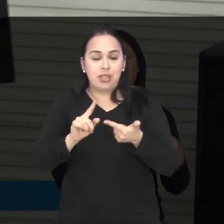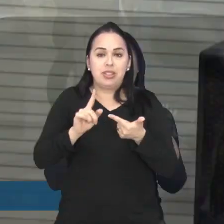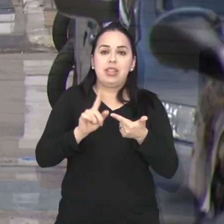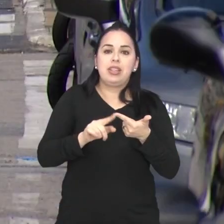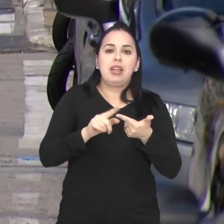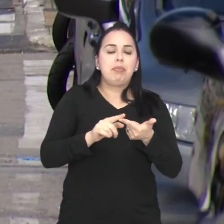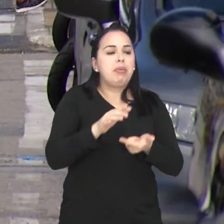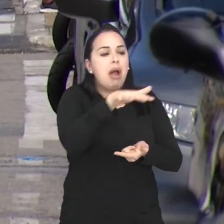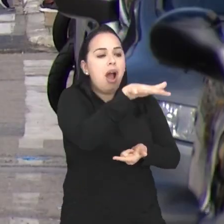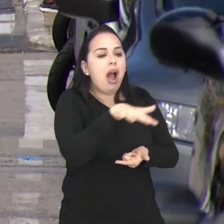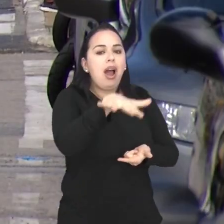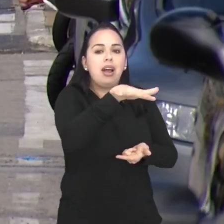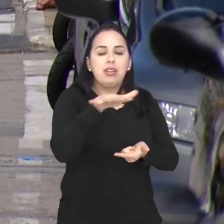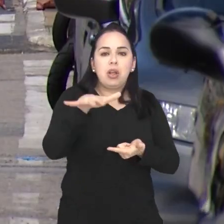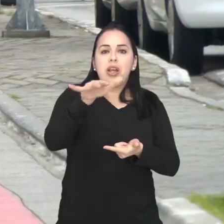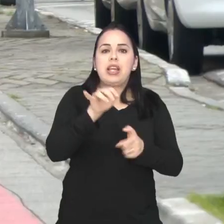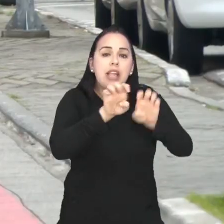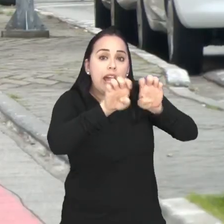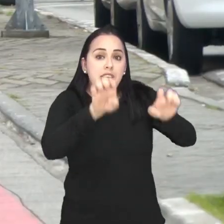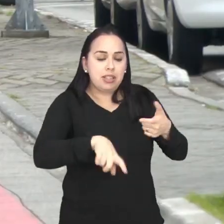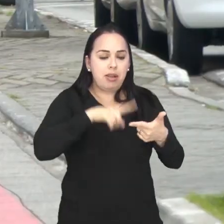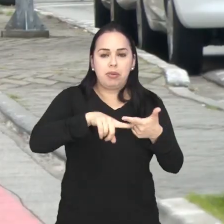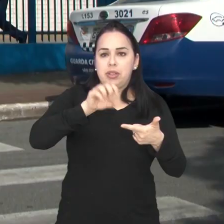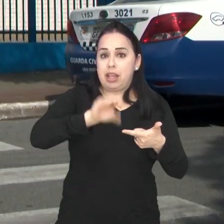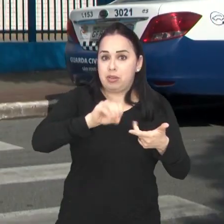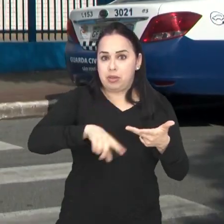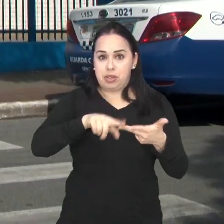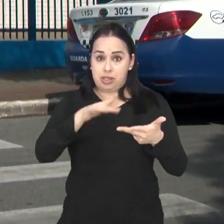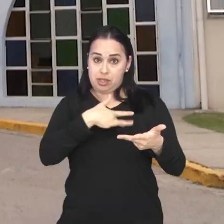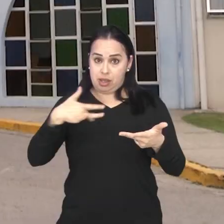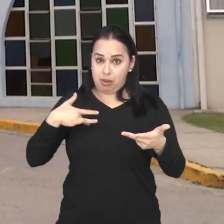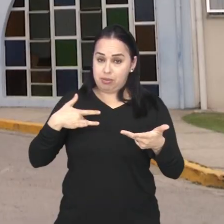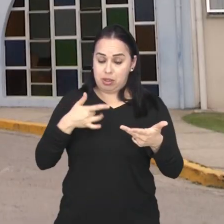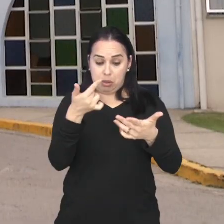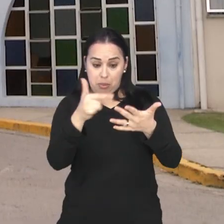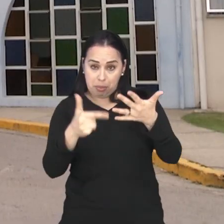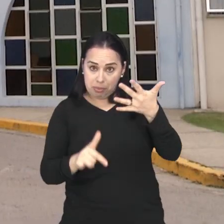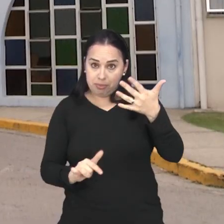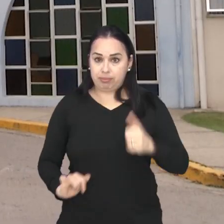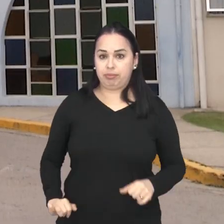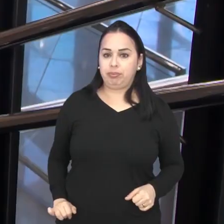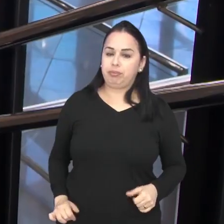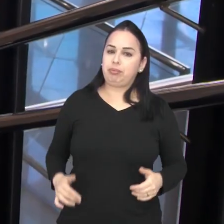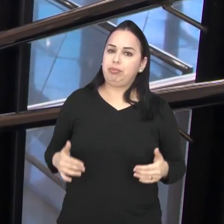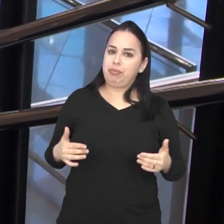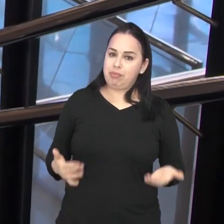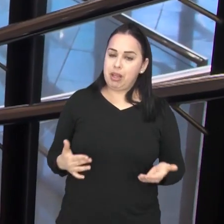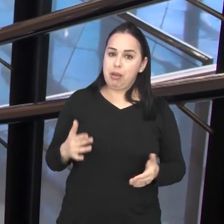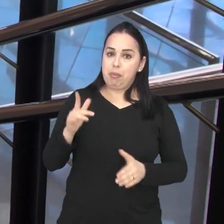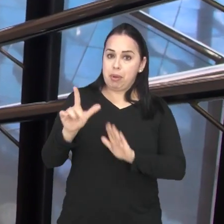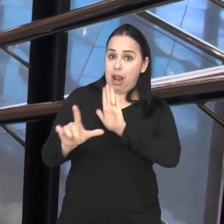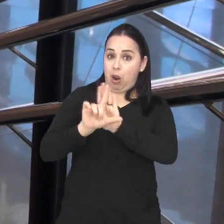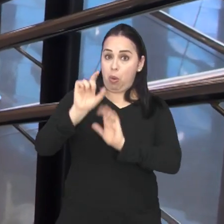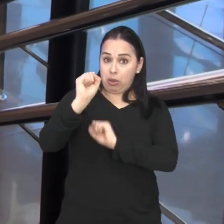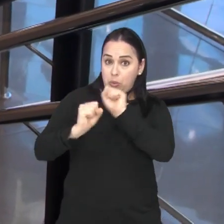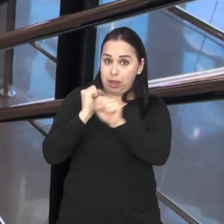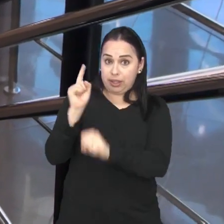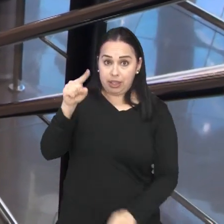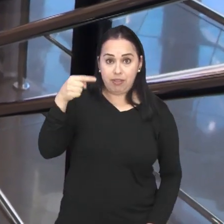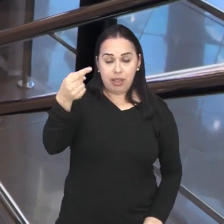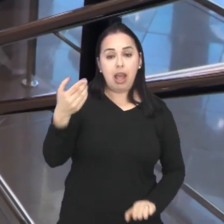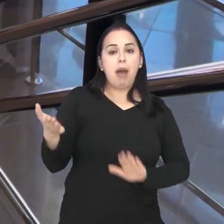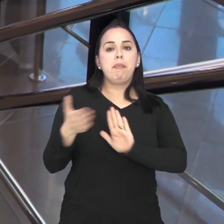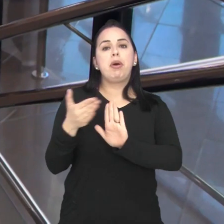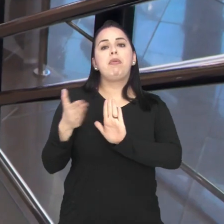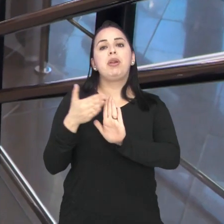sugestões e indicações para áreas como infraestrutura, educação, saúde e outras. E para a LOA 2024,